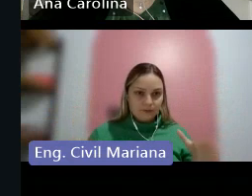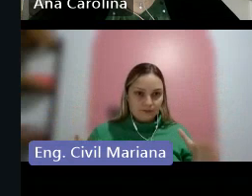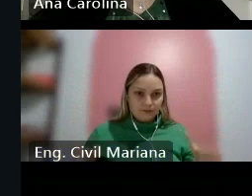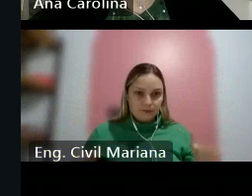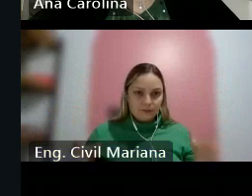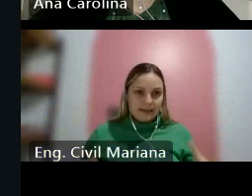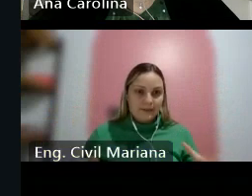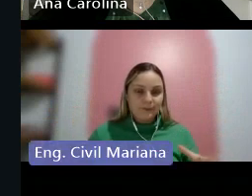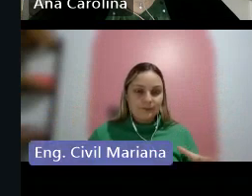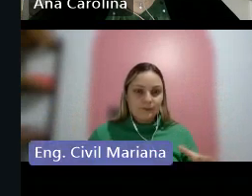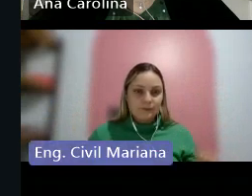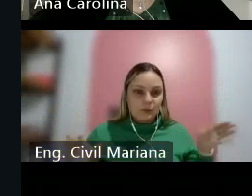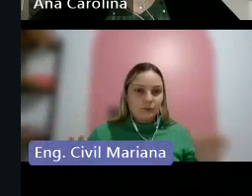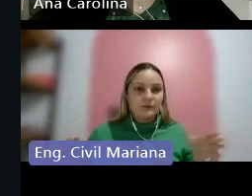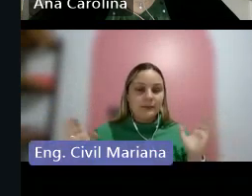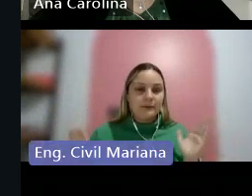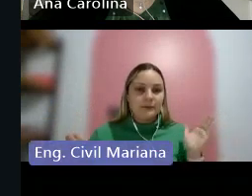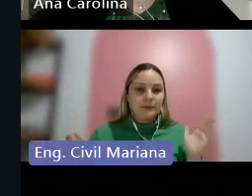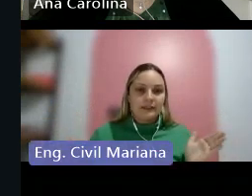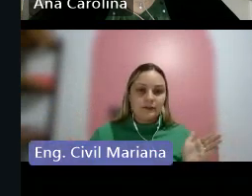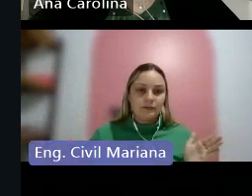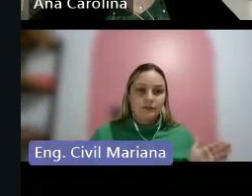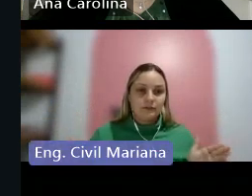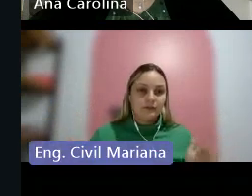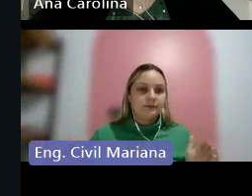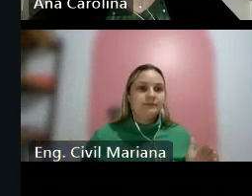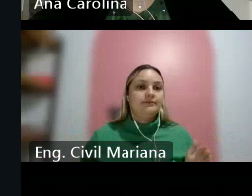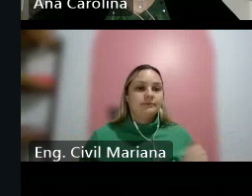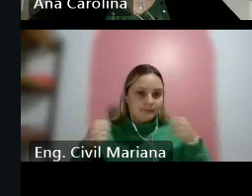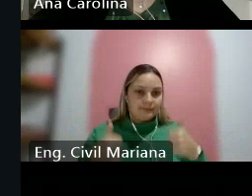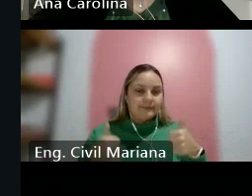pré-moldado, tá? Todo mundo sabe o que é pré-moldado?